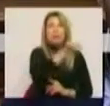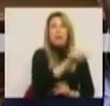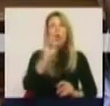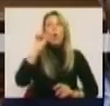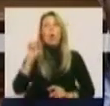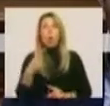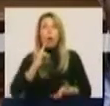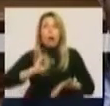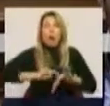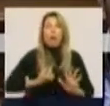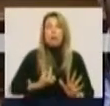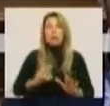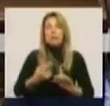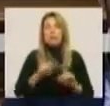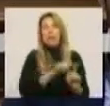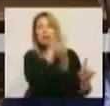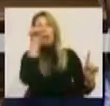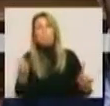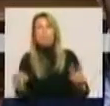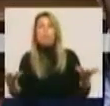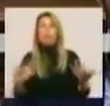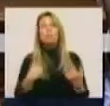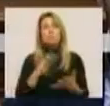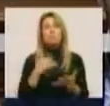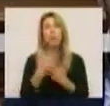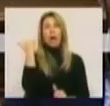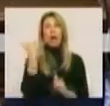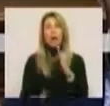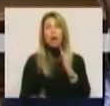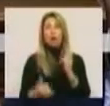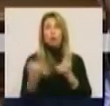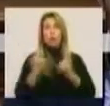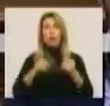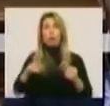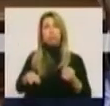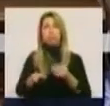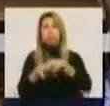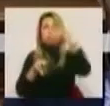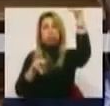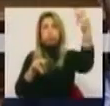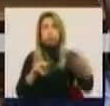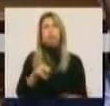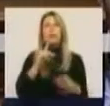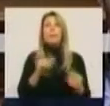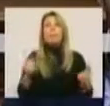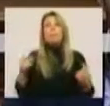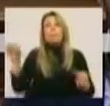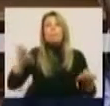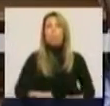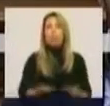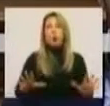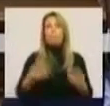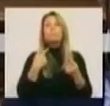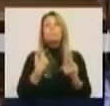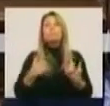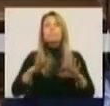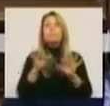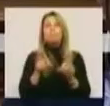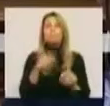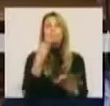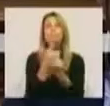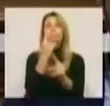aumentam o risco de atropelamento. No entanto, este conhecimento não tem sido vertido num plano integrado que defina medidas de